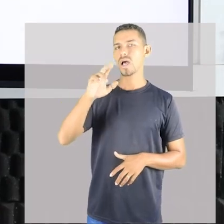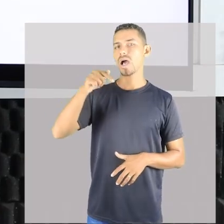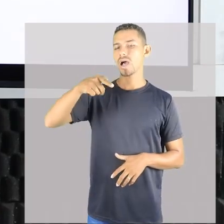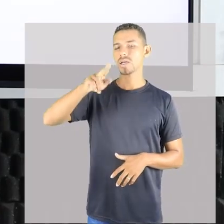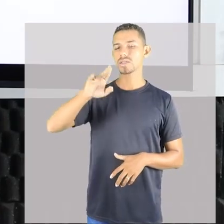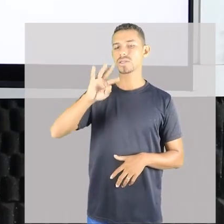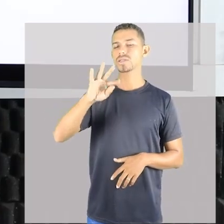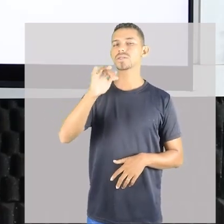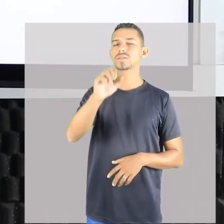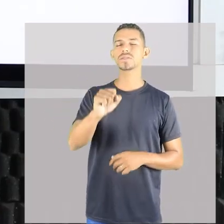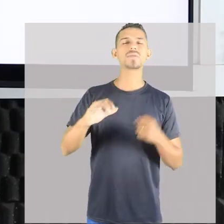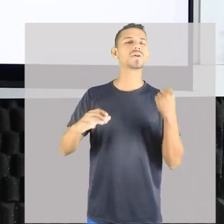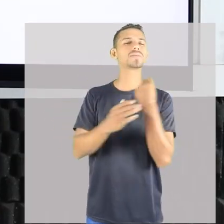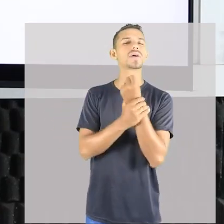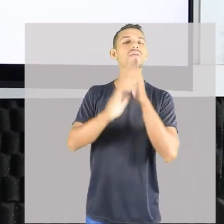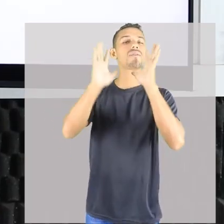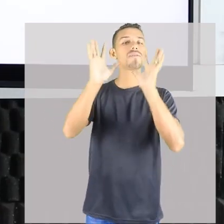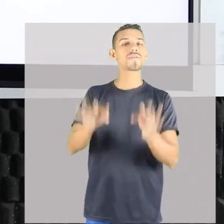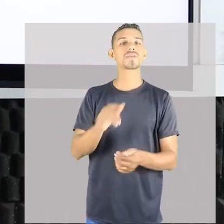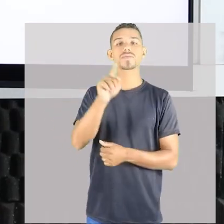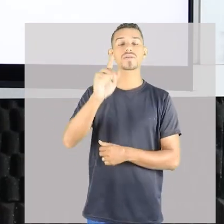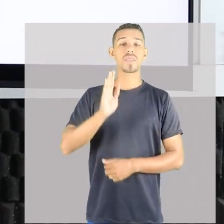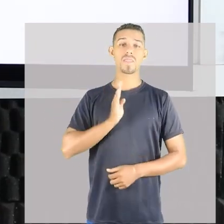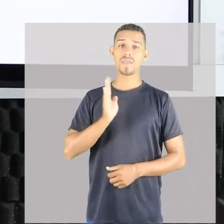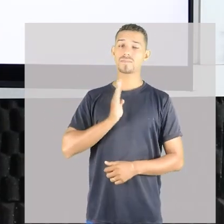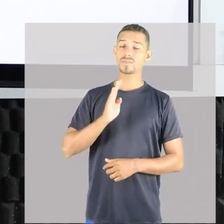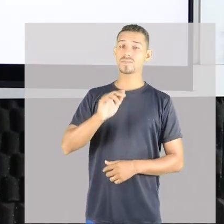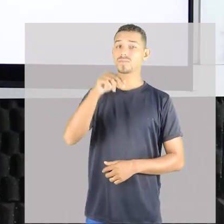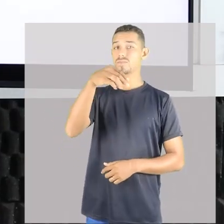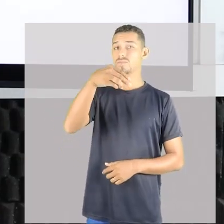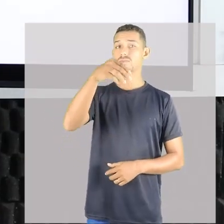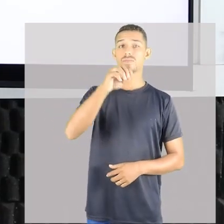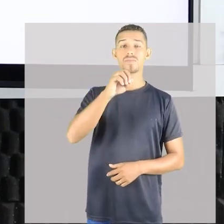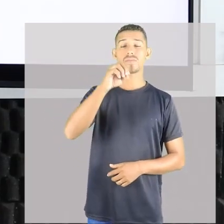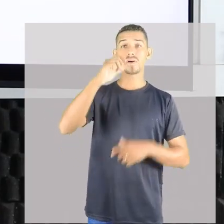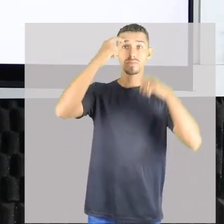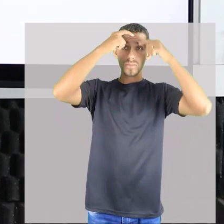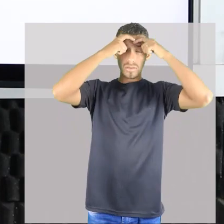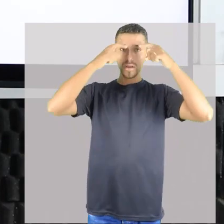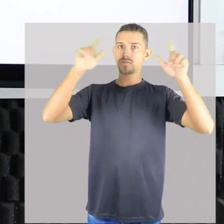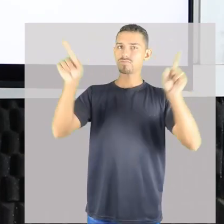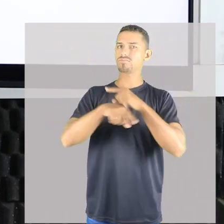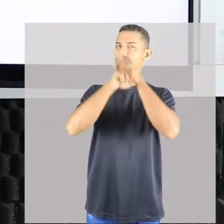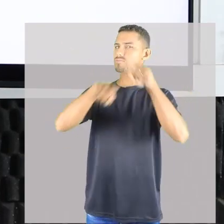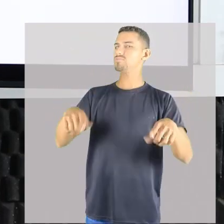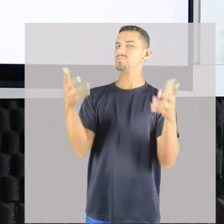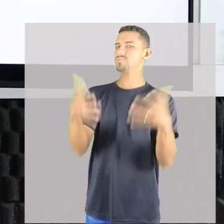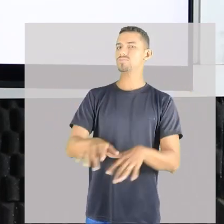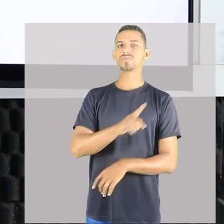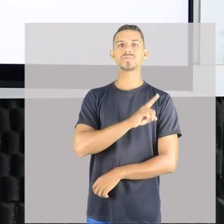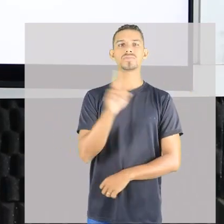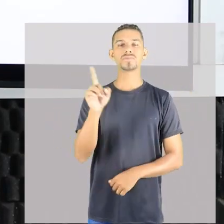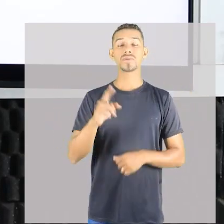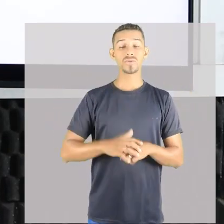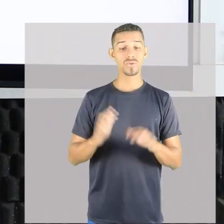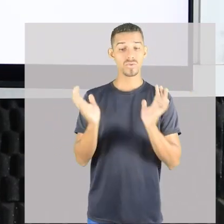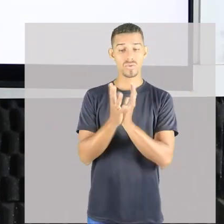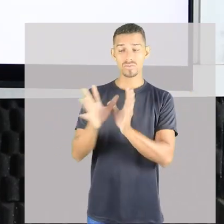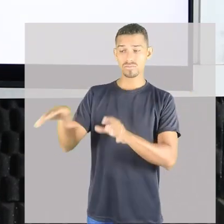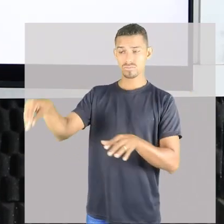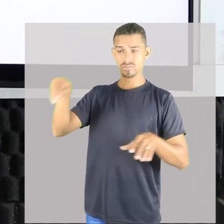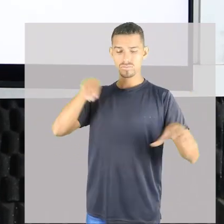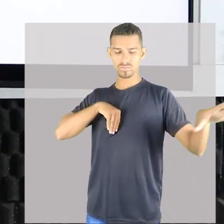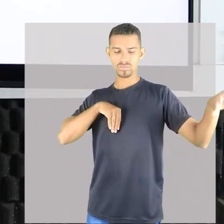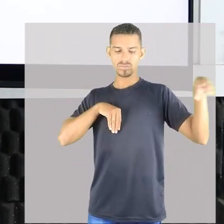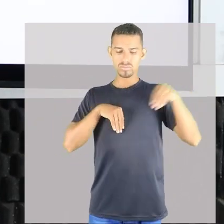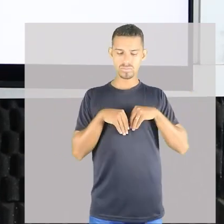que defendiam, de fato, o fim do Estado, principalmente o anarquismo. Então, eram grupos que já estavam, né, fora desses dois parâmetros